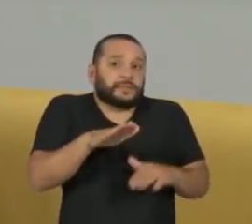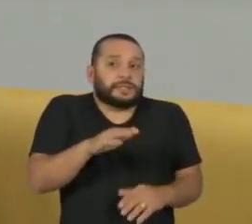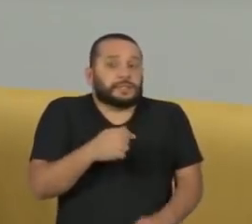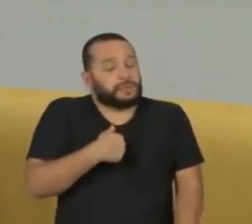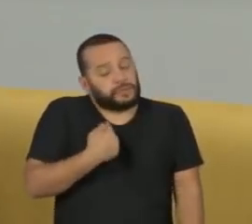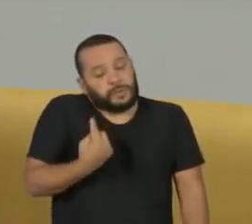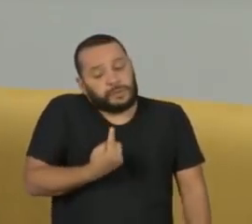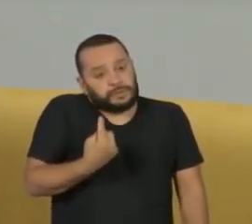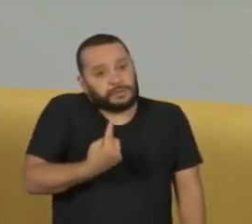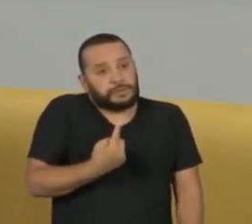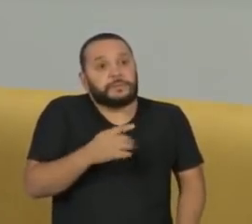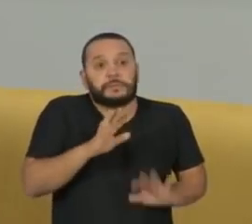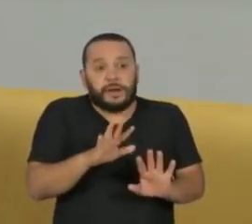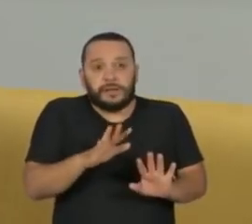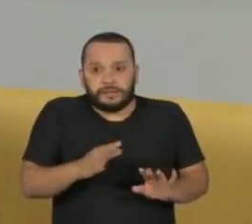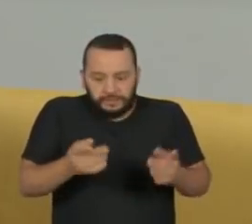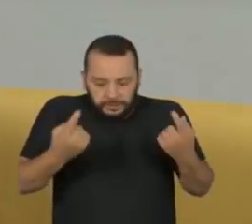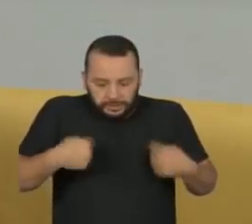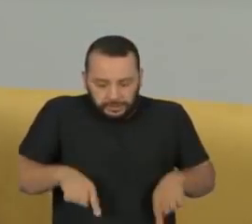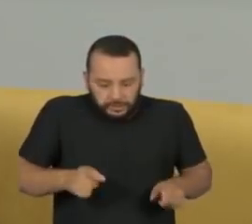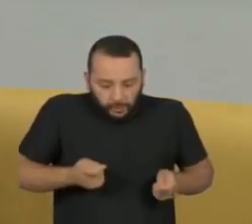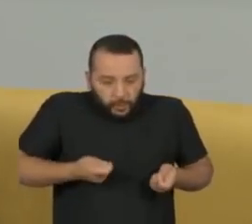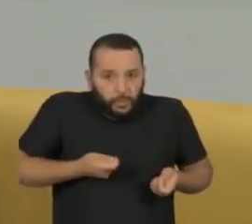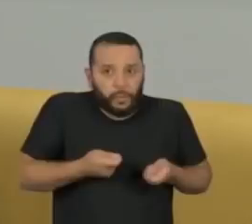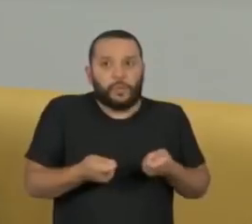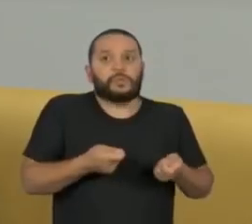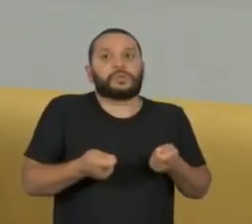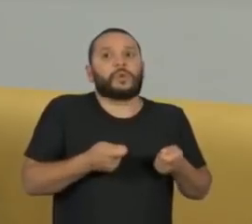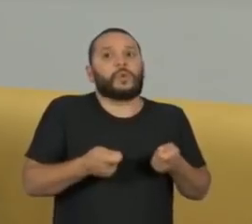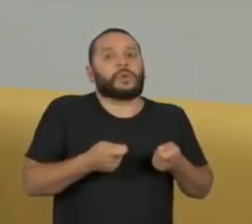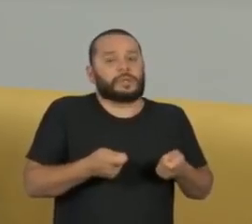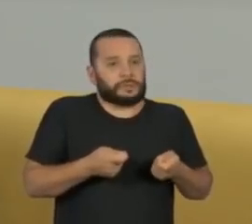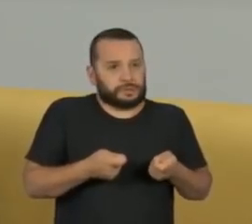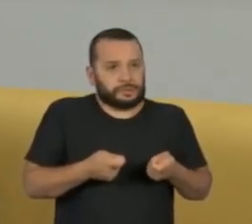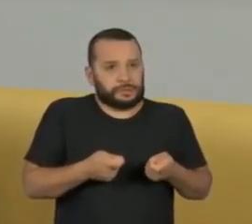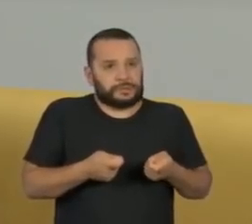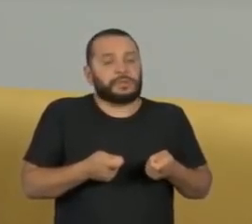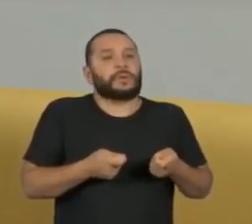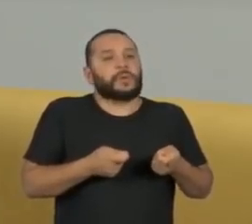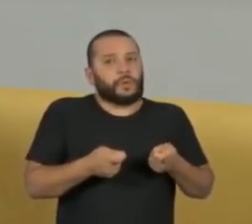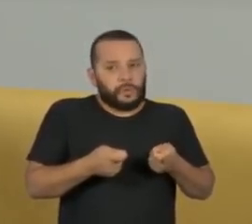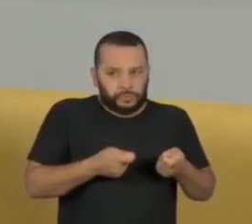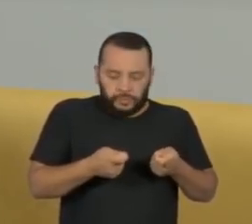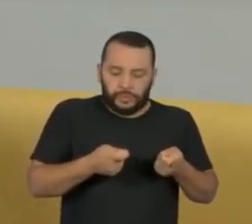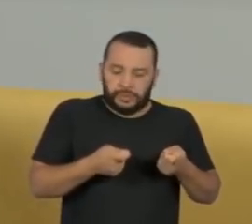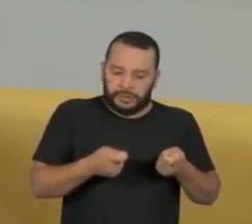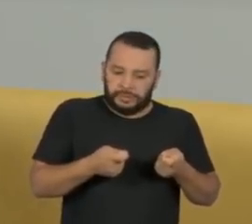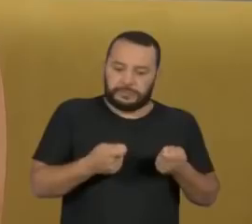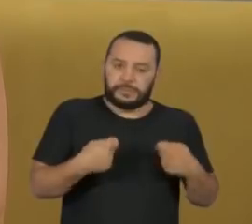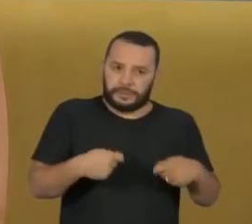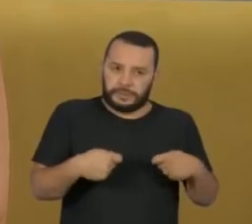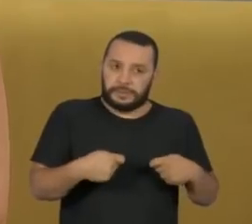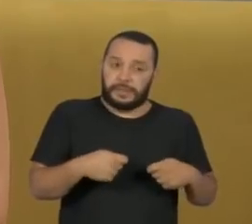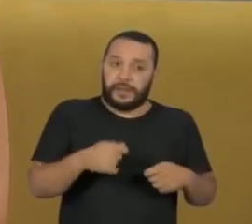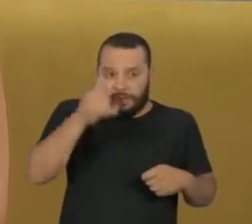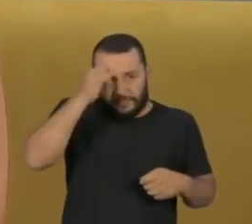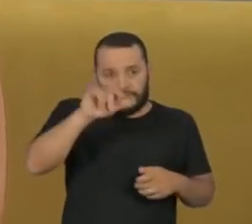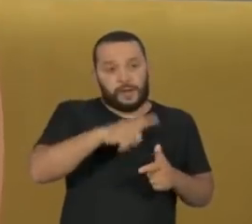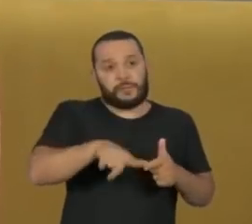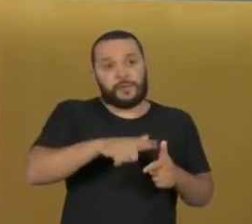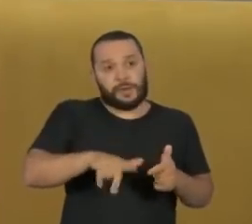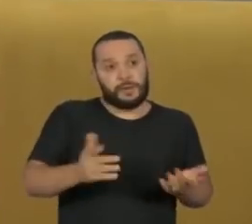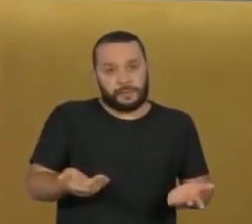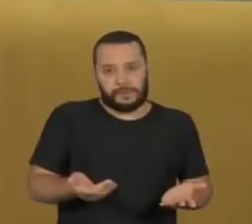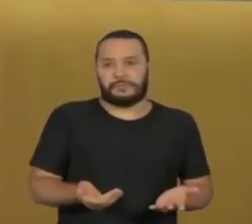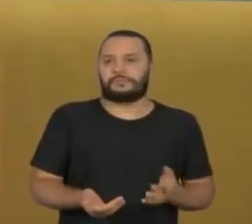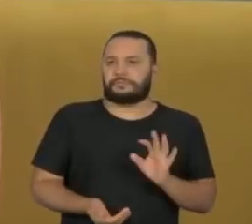é preciso tomar as rédeas disso para não se deixar estar, para que isso não vire um outro problema, né? Ou um problema, na